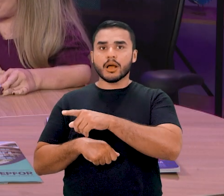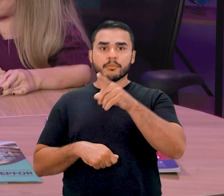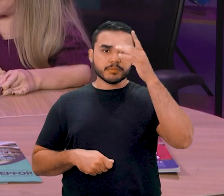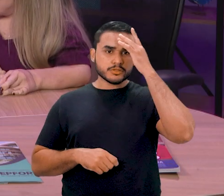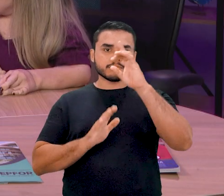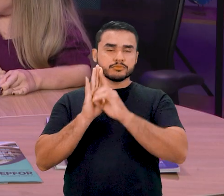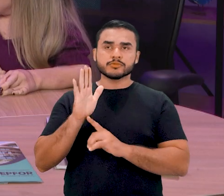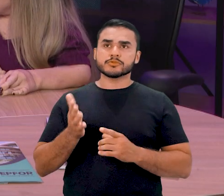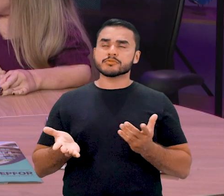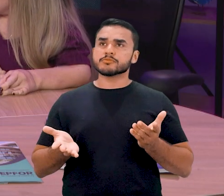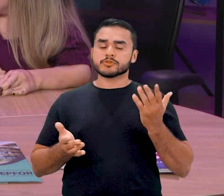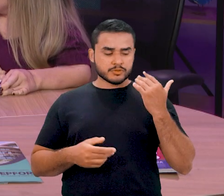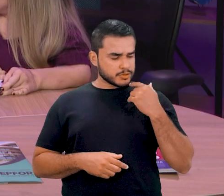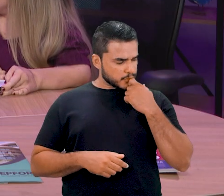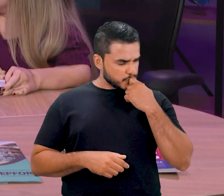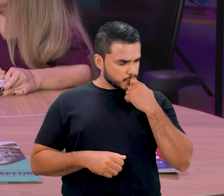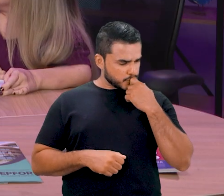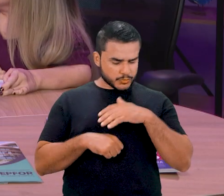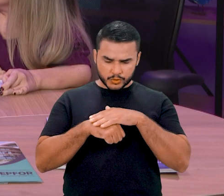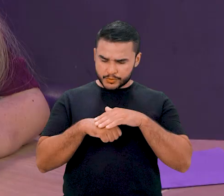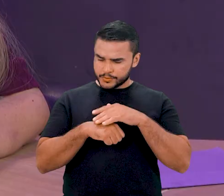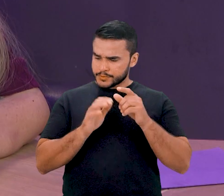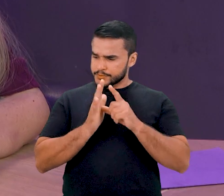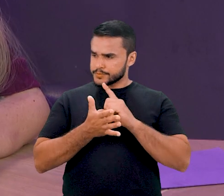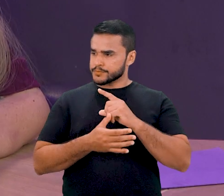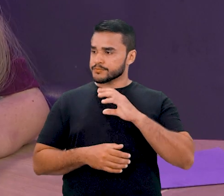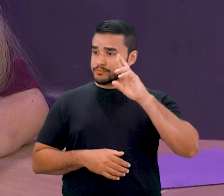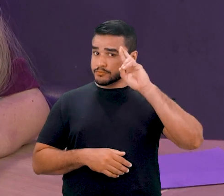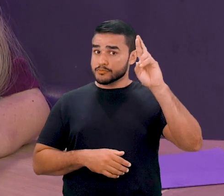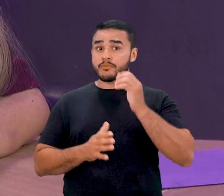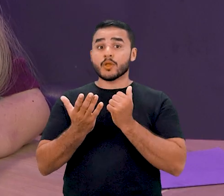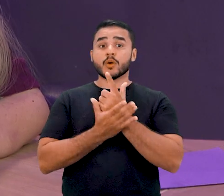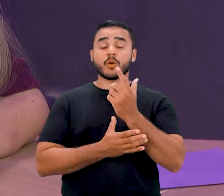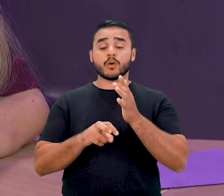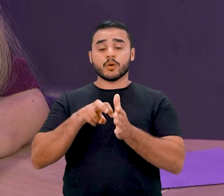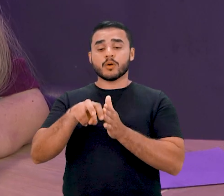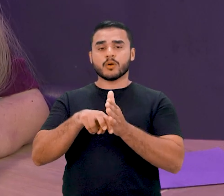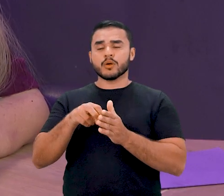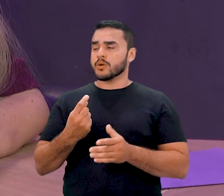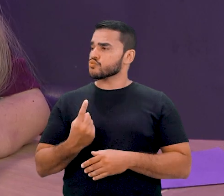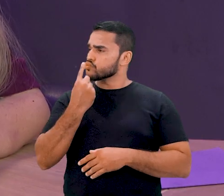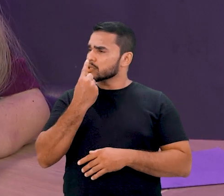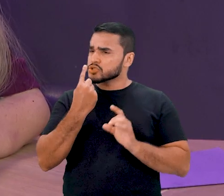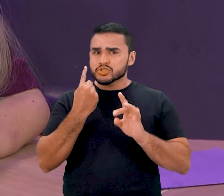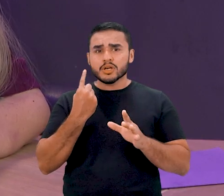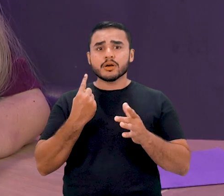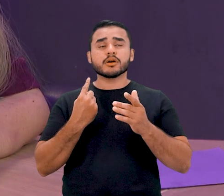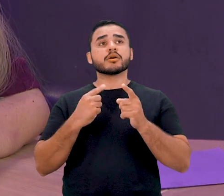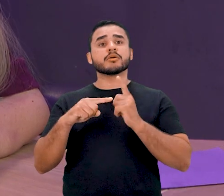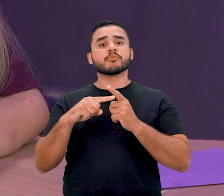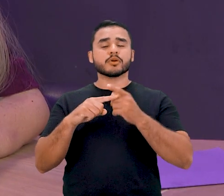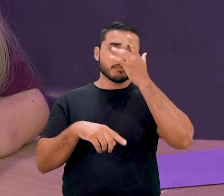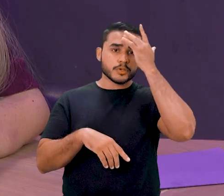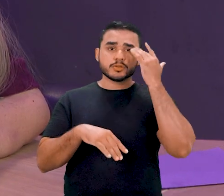convidado, que eu falei com o nosso diretor, assim, diretor, a gente tem que comprar mais cadeira de rodas, porque uma só não tá dando conta, porque a sociedade está